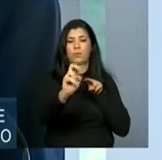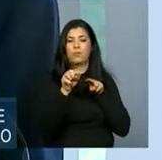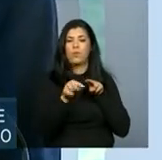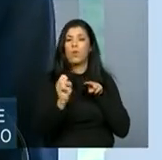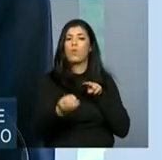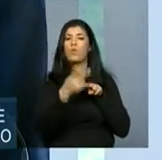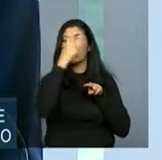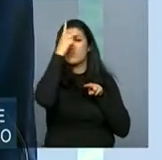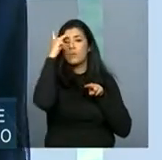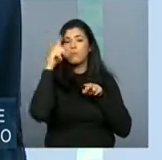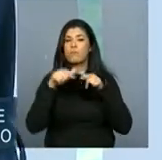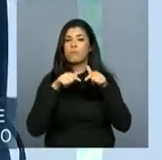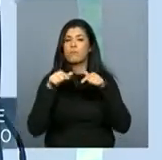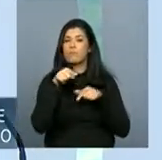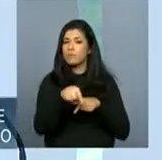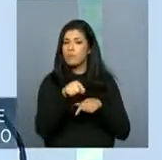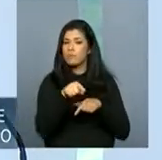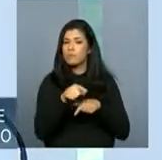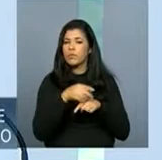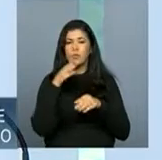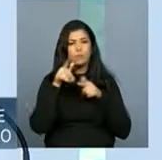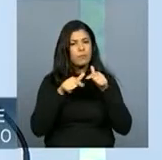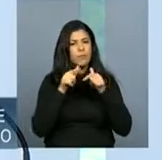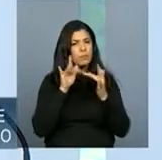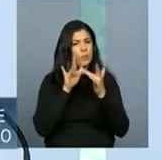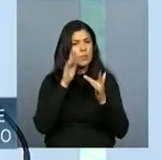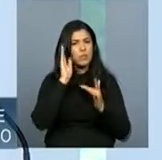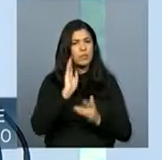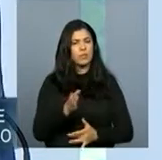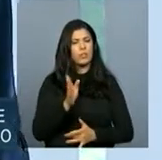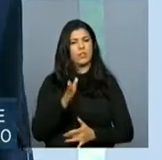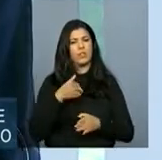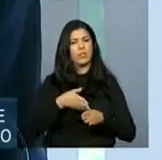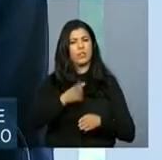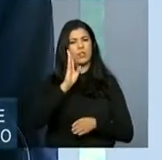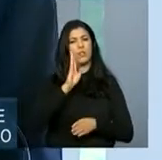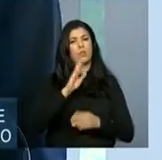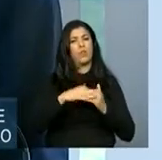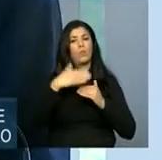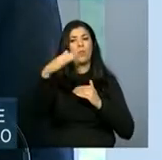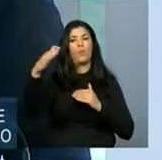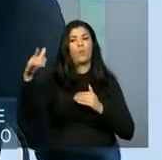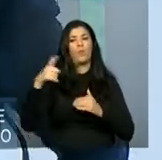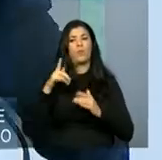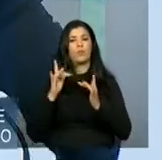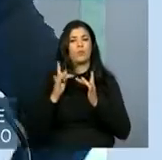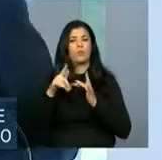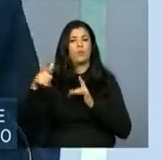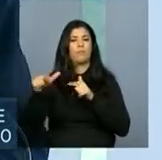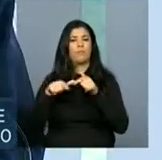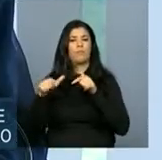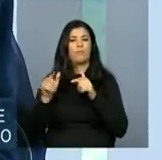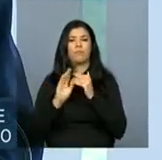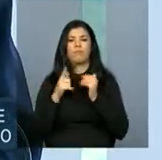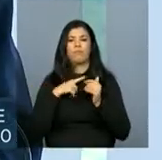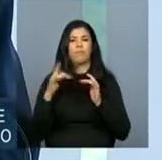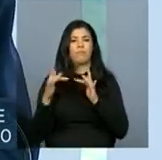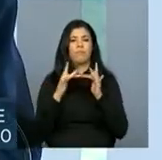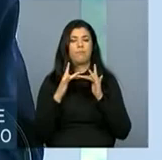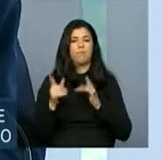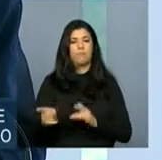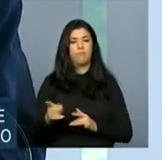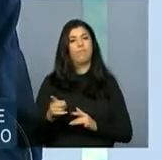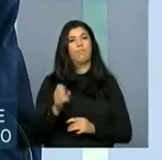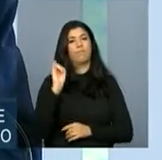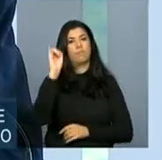3.800 trabalho direto fora os empregos indiretos tem uma alavanca importante